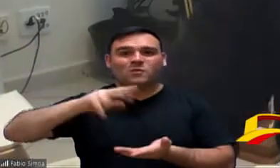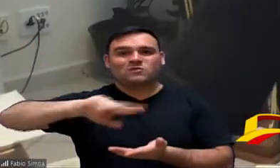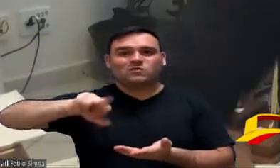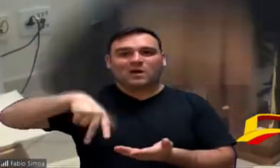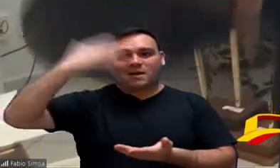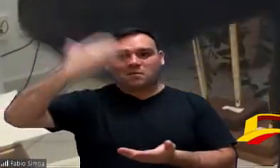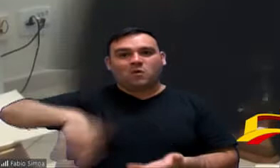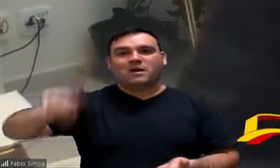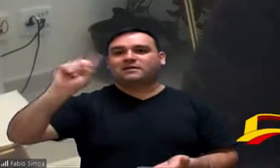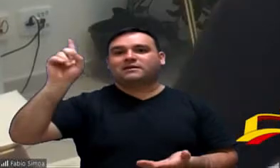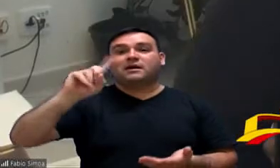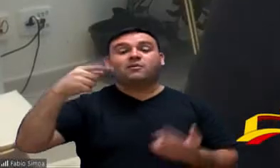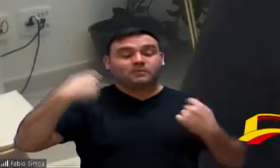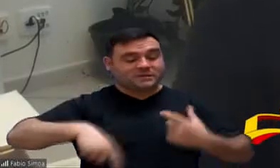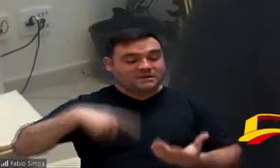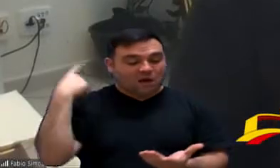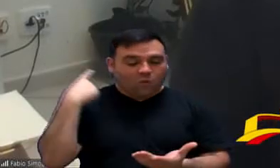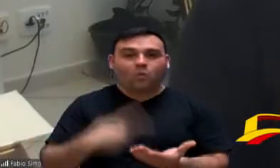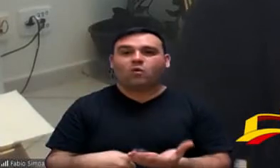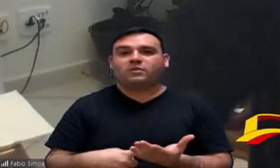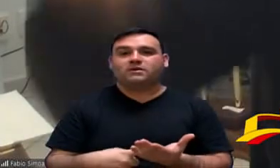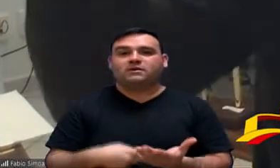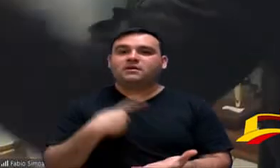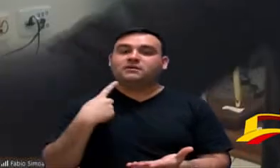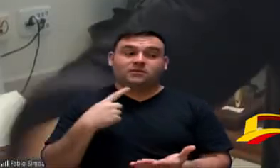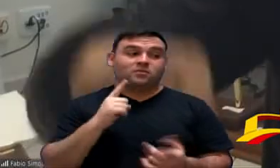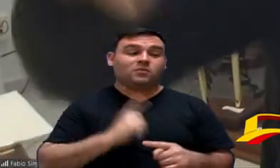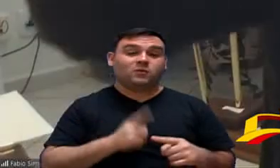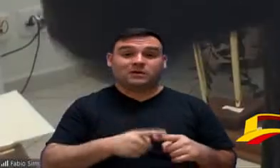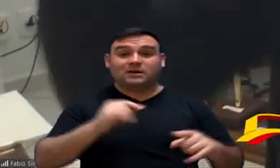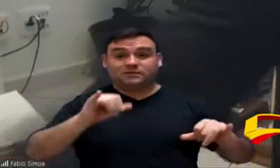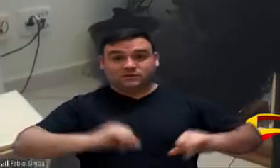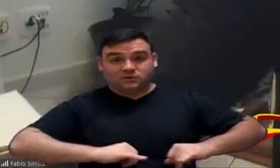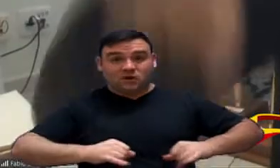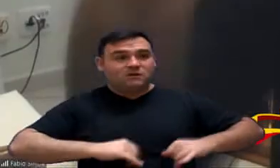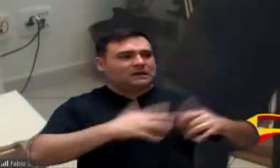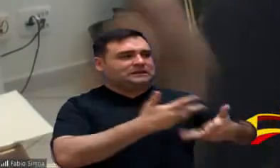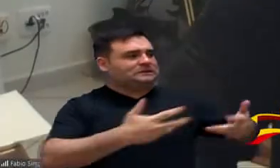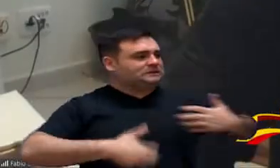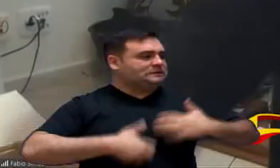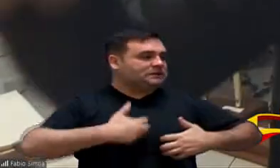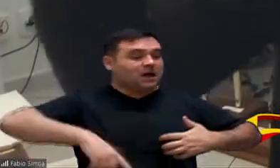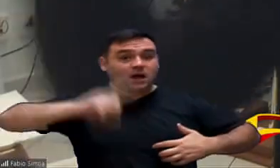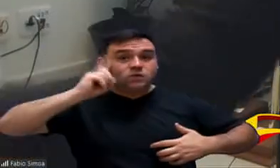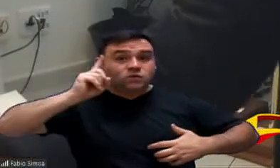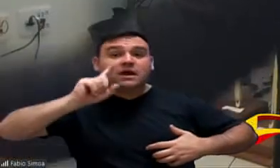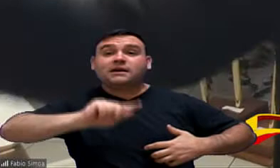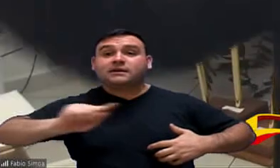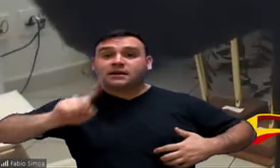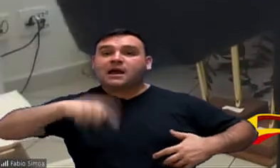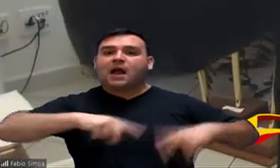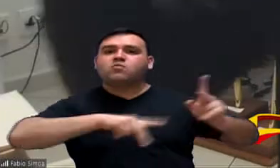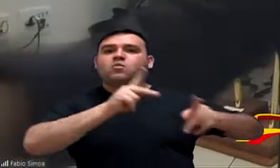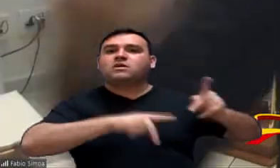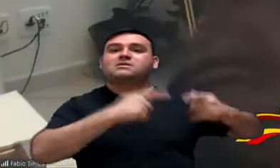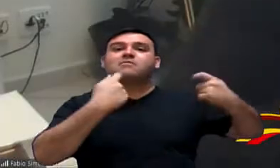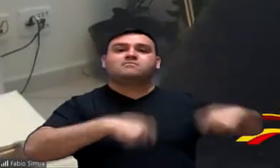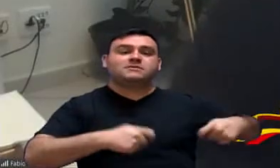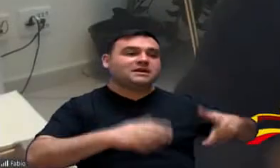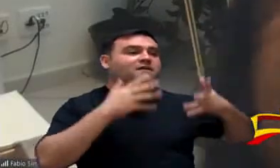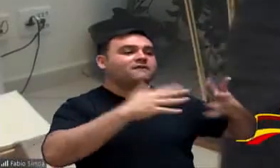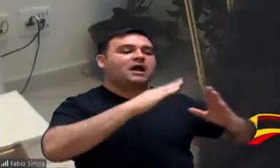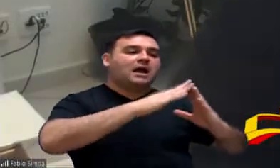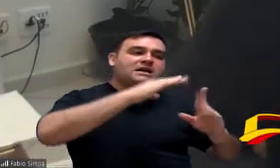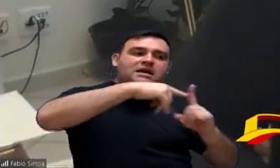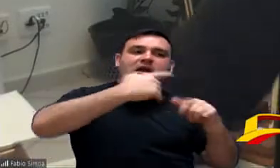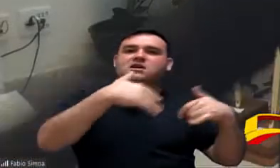não é promessa, a gente tem que ter compromisso com a população, porque quem sofre, quem padece dia a dia é a população que tem que chegar, vai para uma igreja,